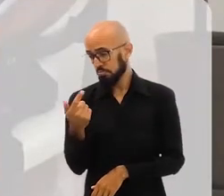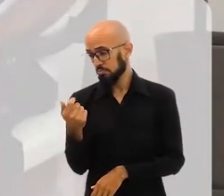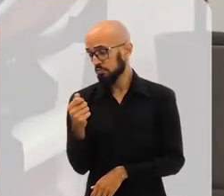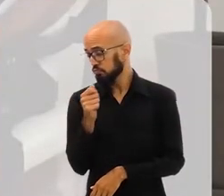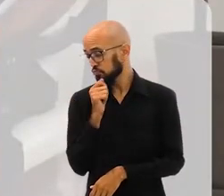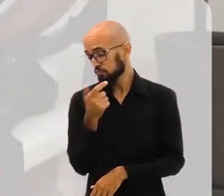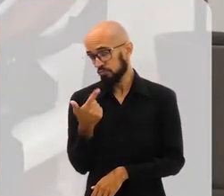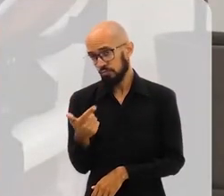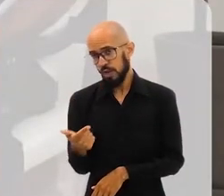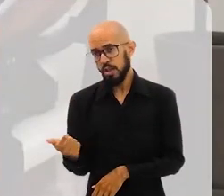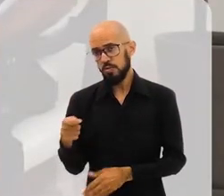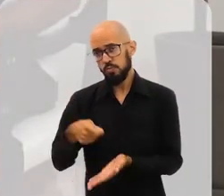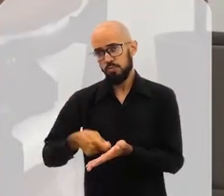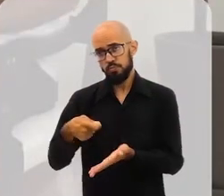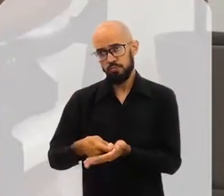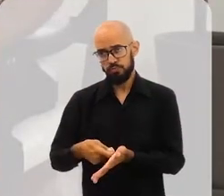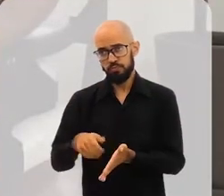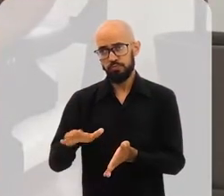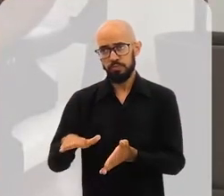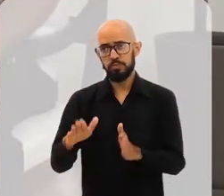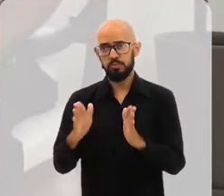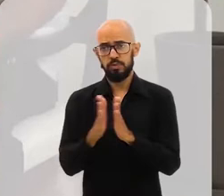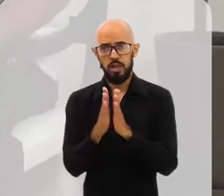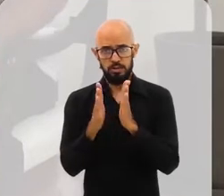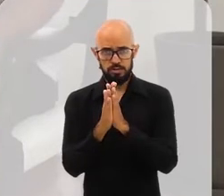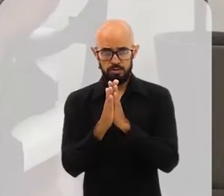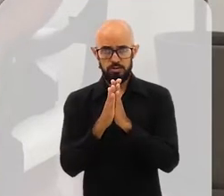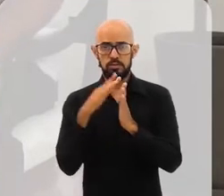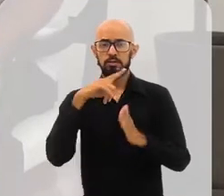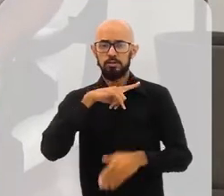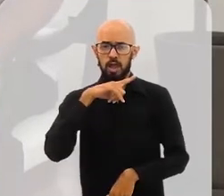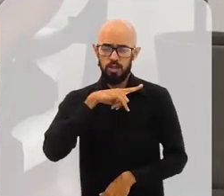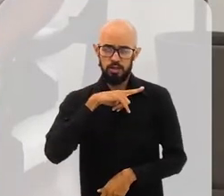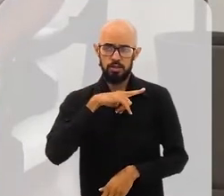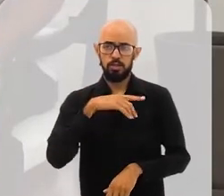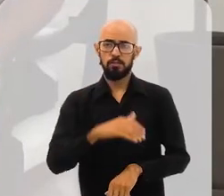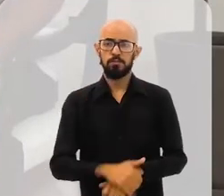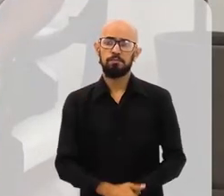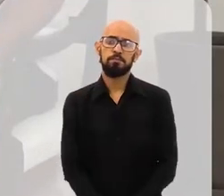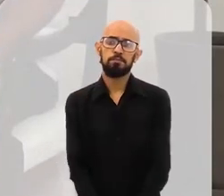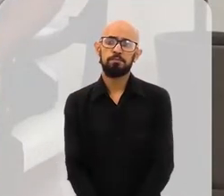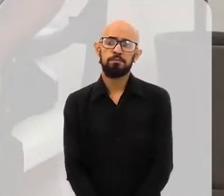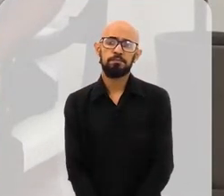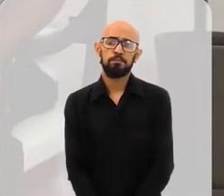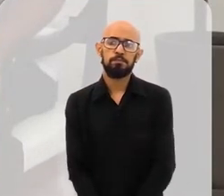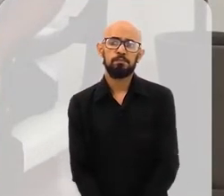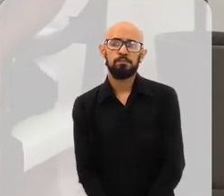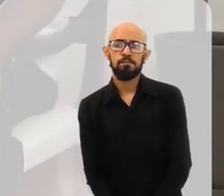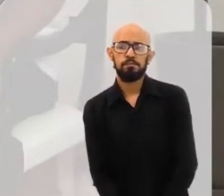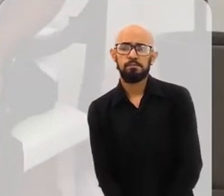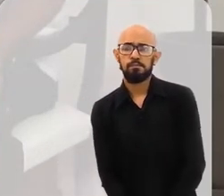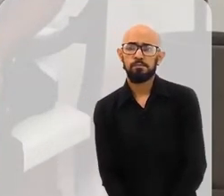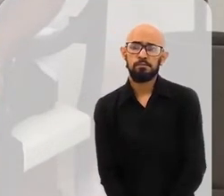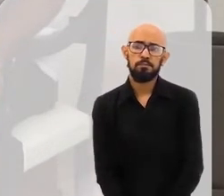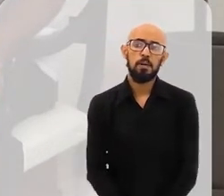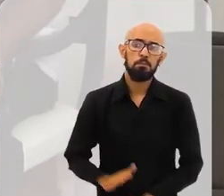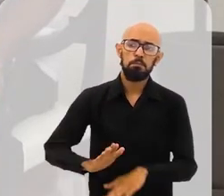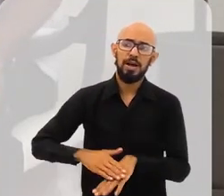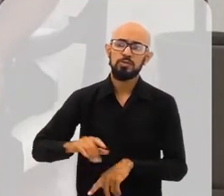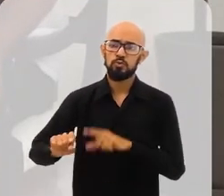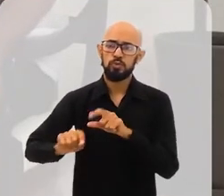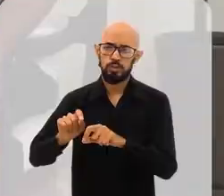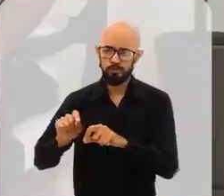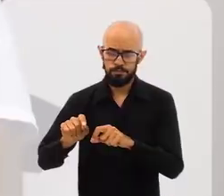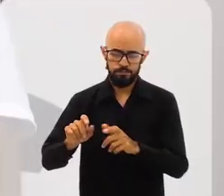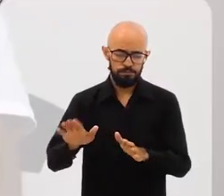obrigação é temos rezas É temos mais o que